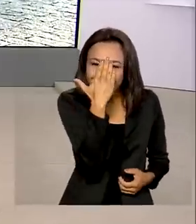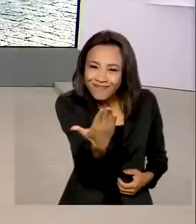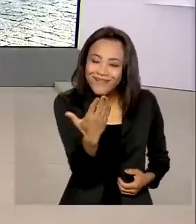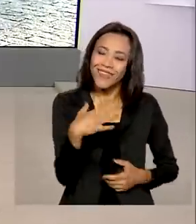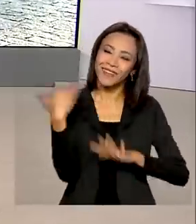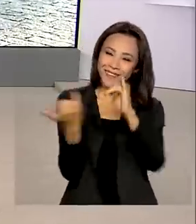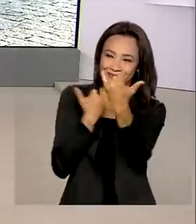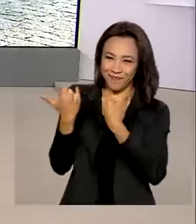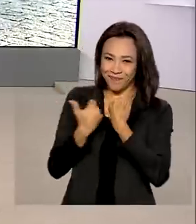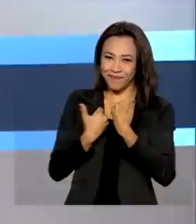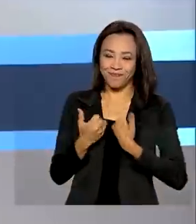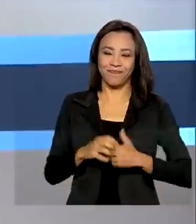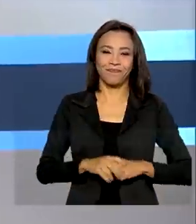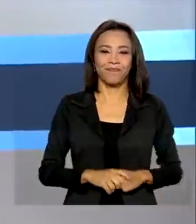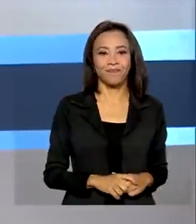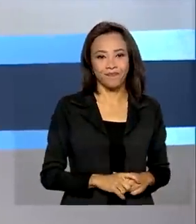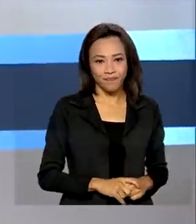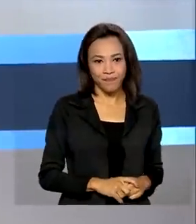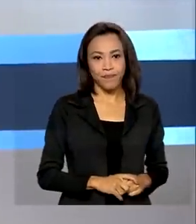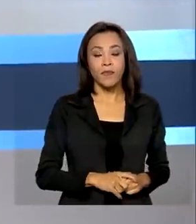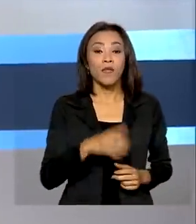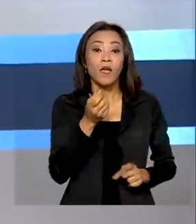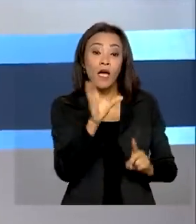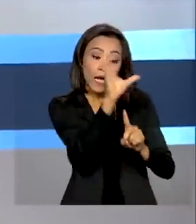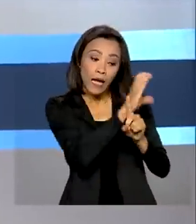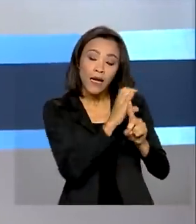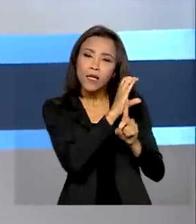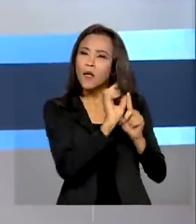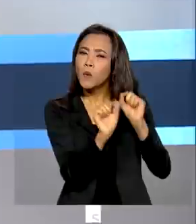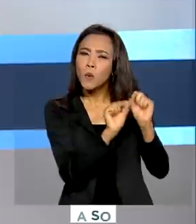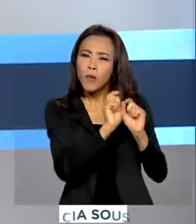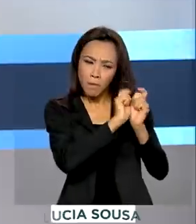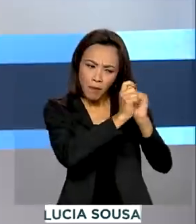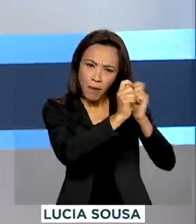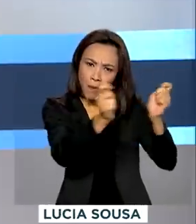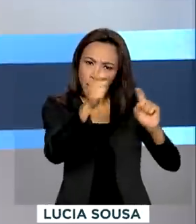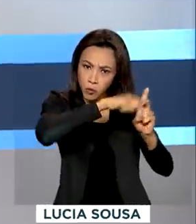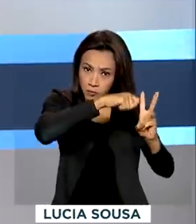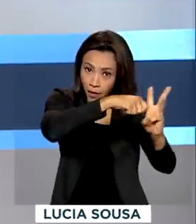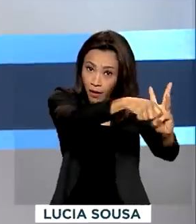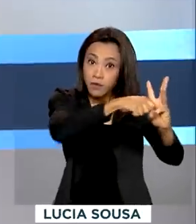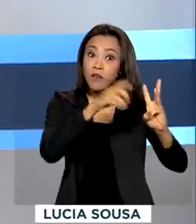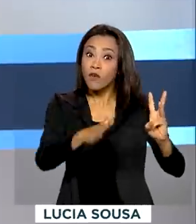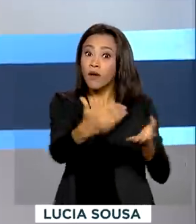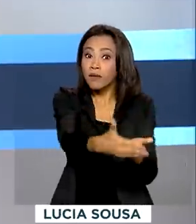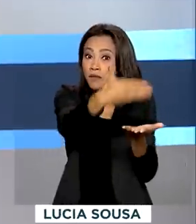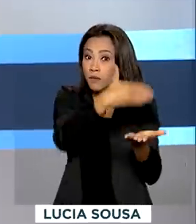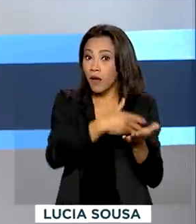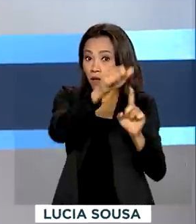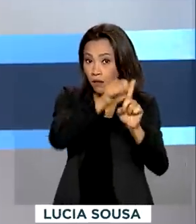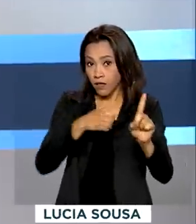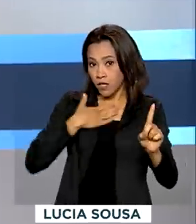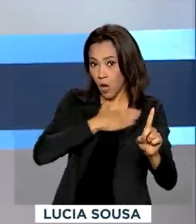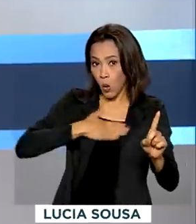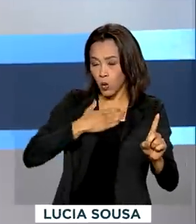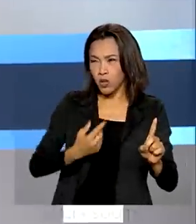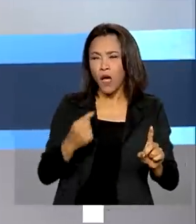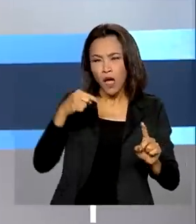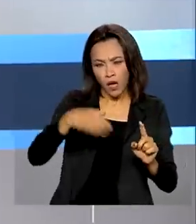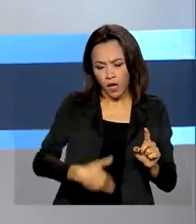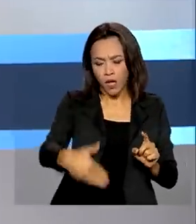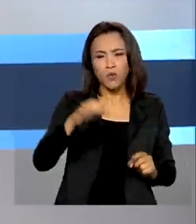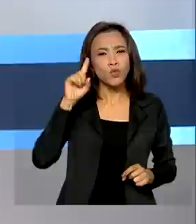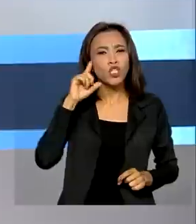obrigada pelas suas informações o calendário de pagamentos do auxílio Brasil de agosto foi antecipado em vez do dia